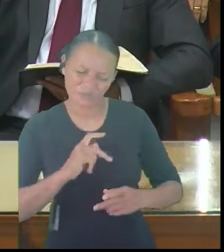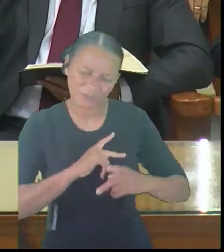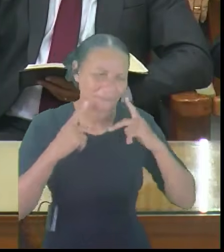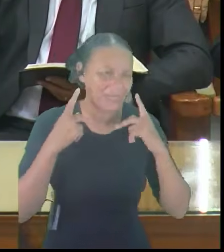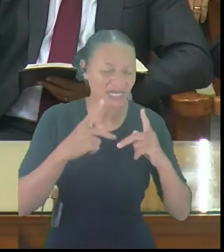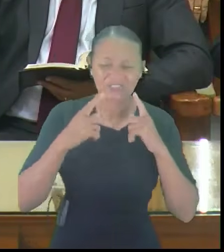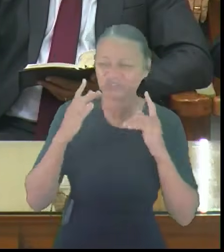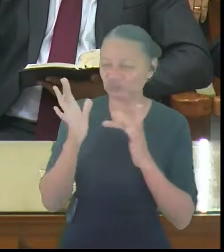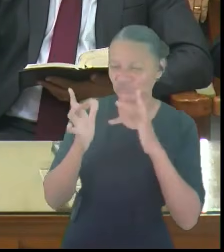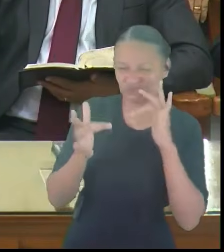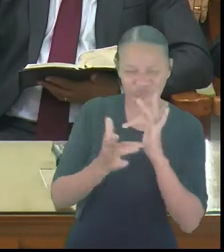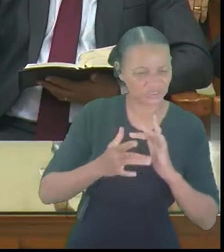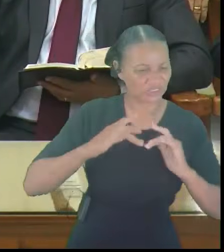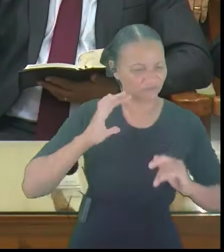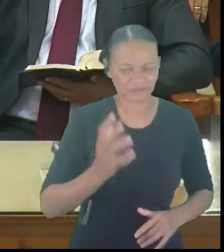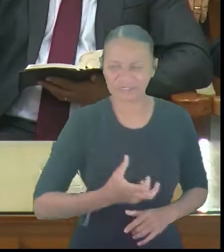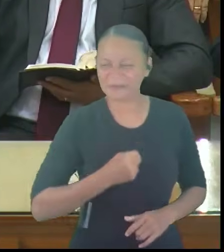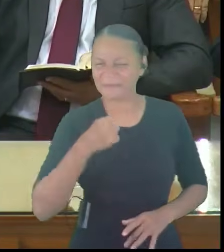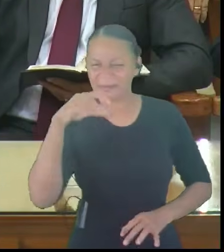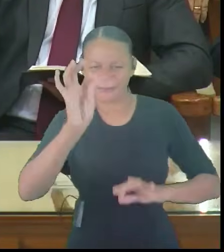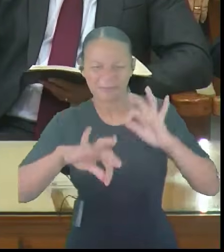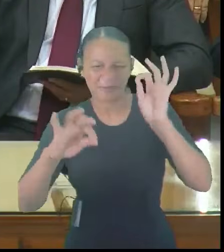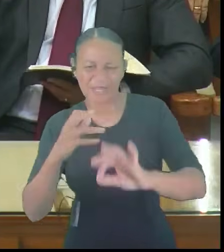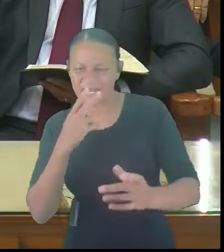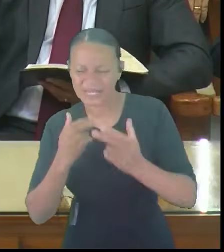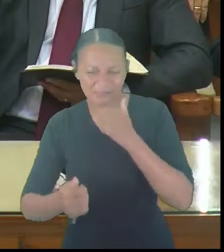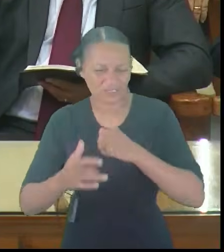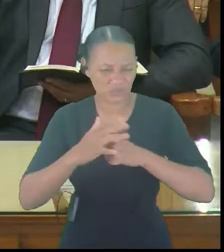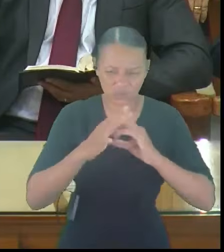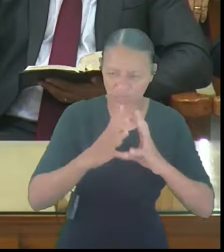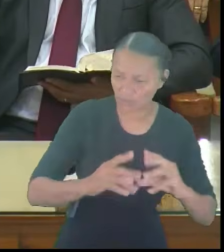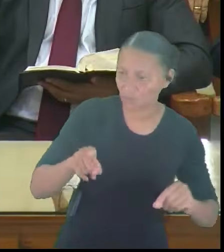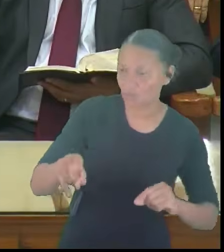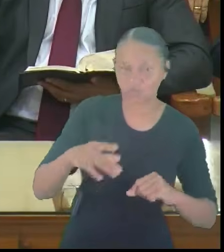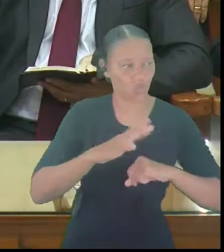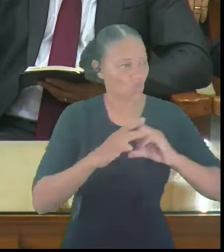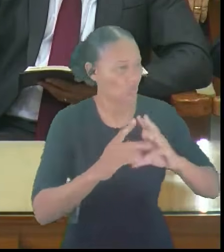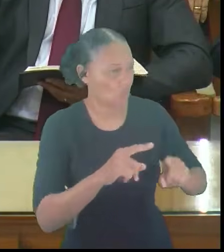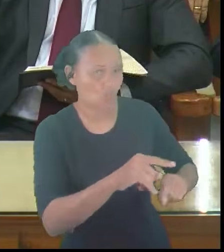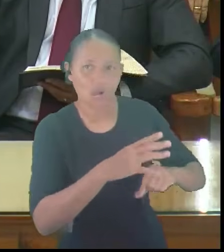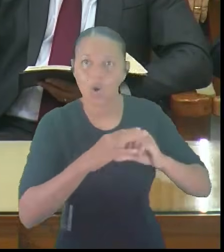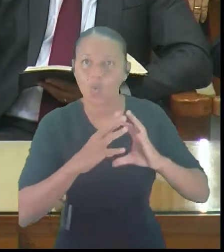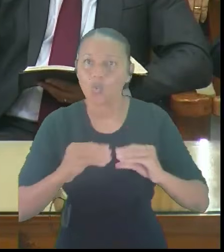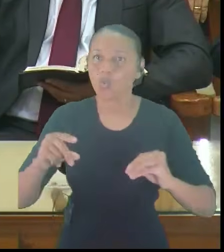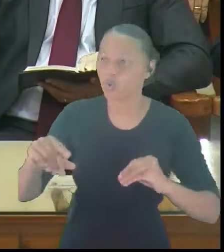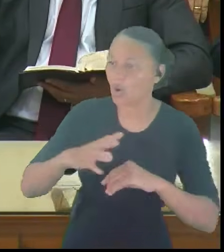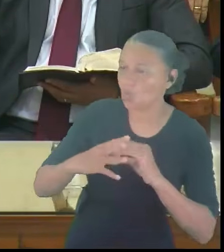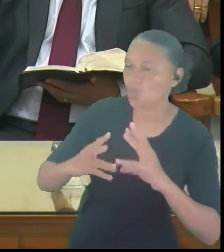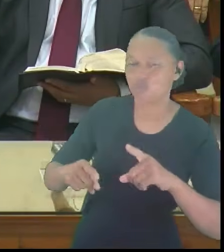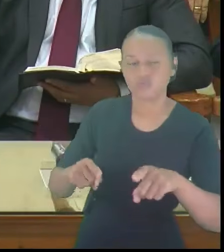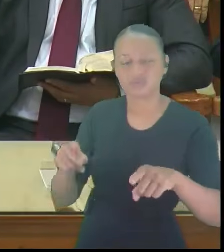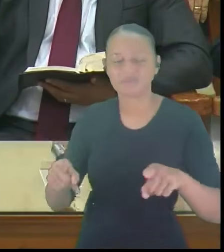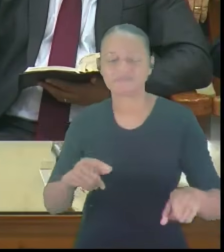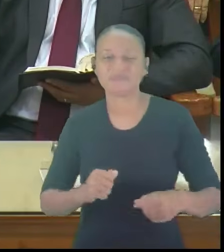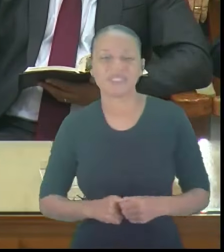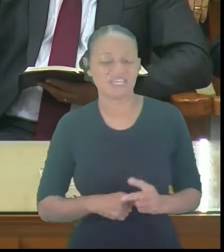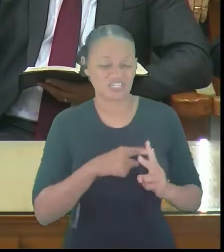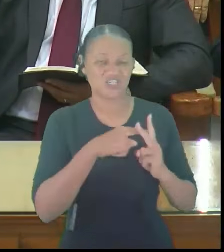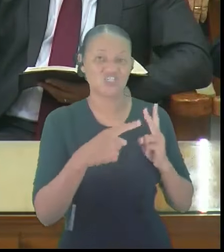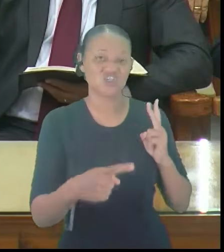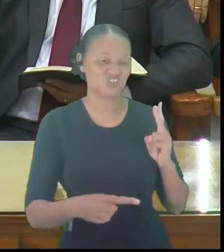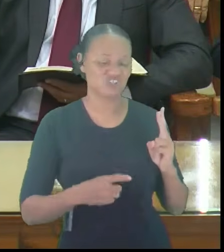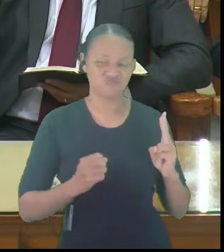Jesus salvando, e batizando com o Espírito Santo, e cura um, e cura outro, e cura um, e cura outro, e Anás e